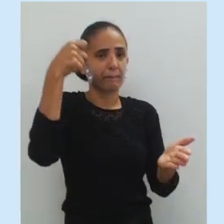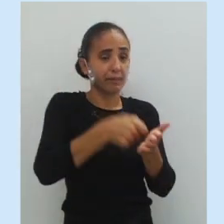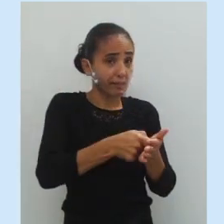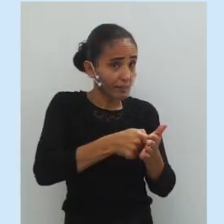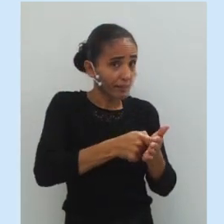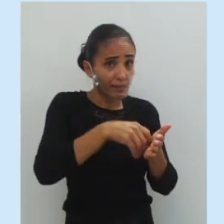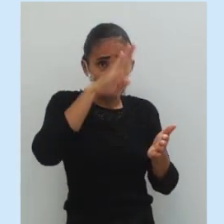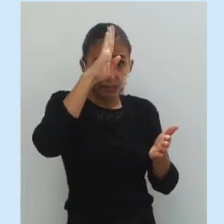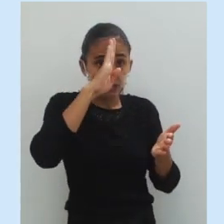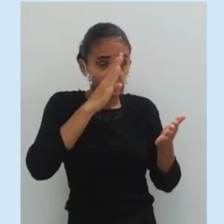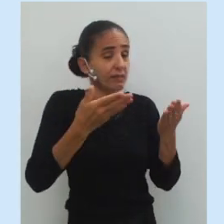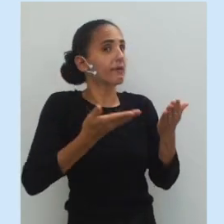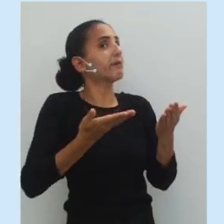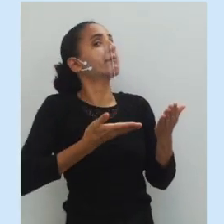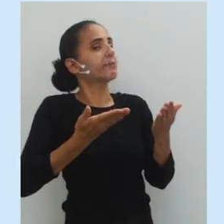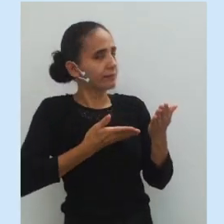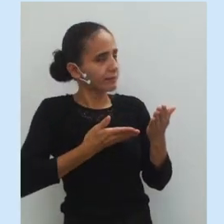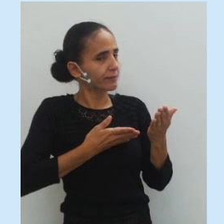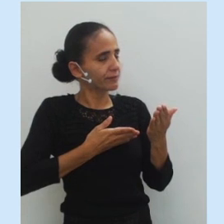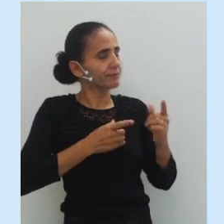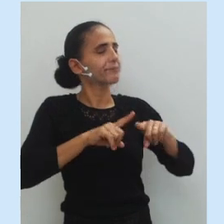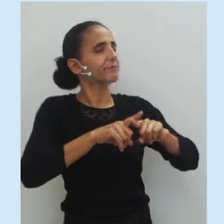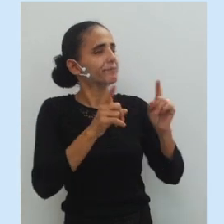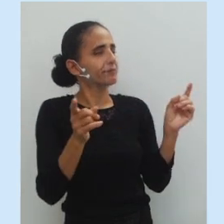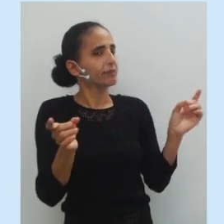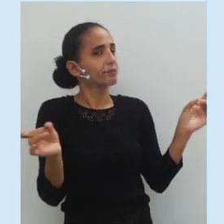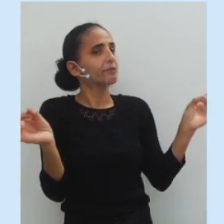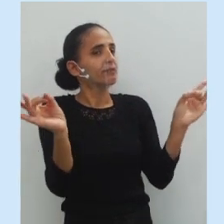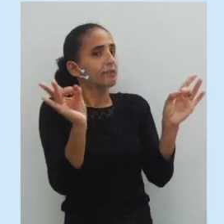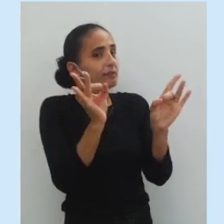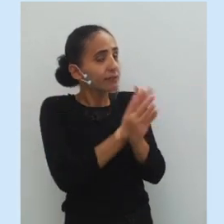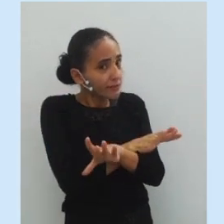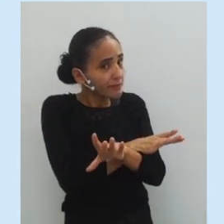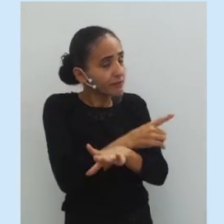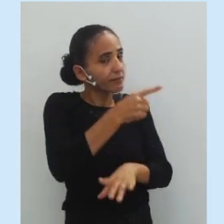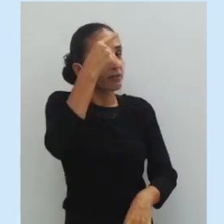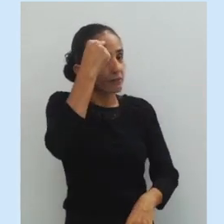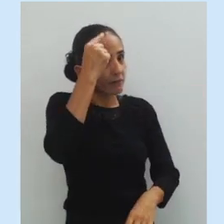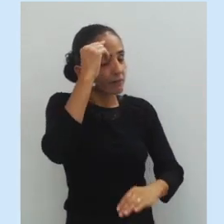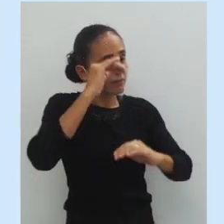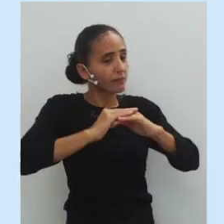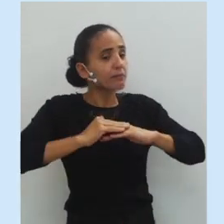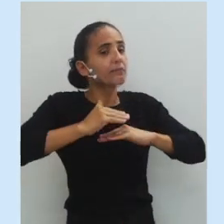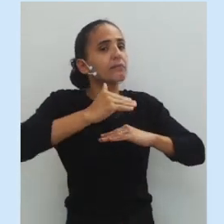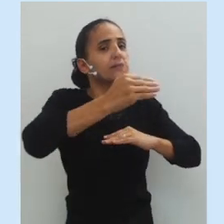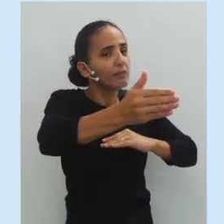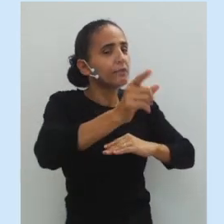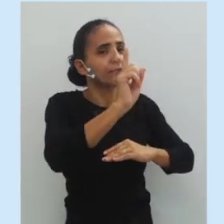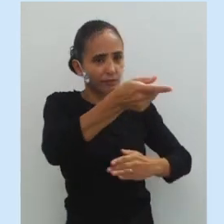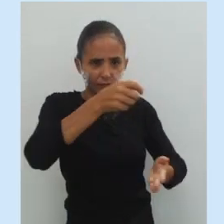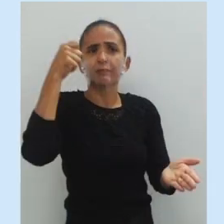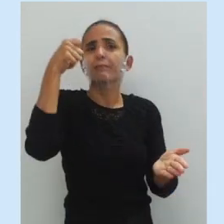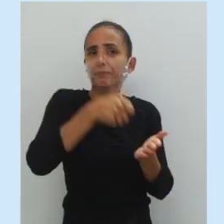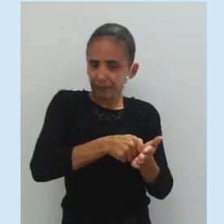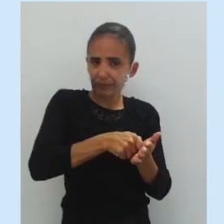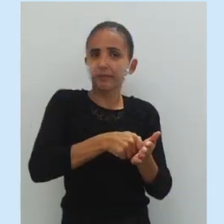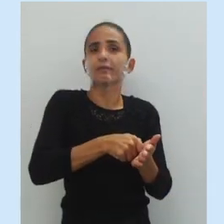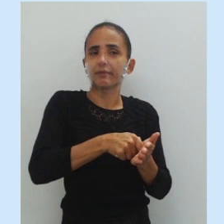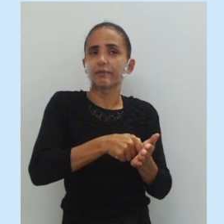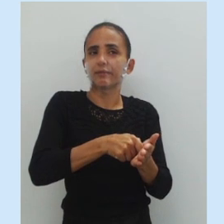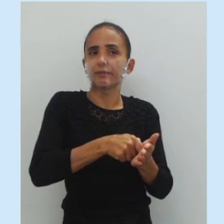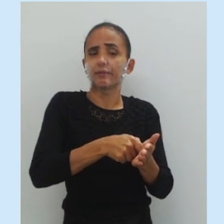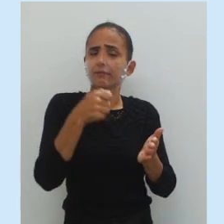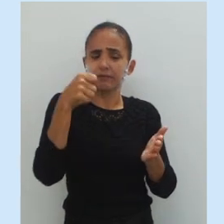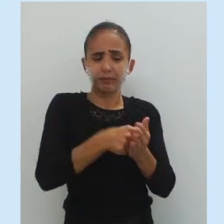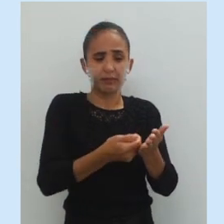e depois, quando você terminar lá o seu curso, você vai voltar a pagar em pequenas parcelas o que você não